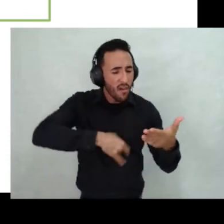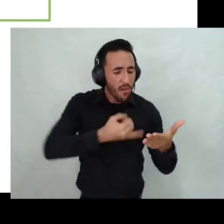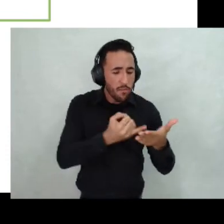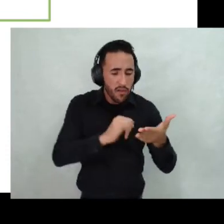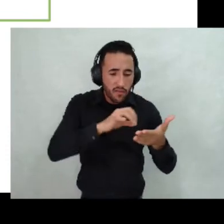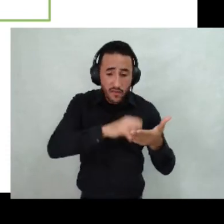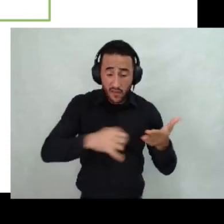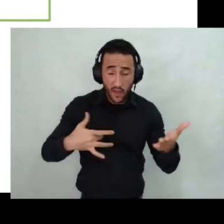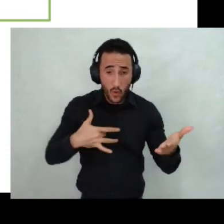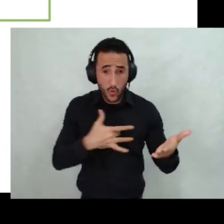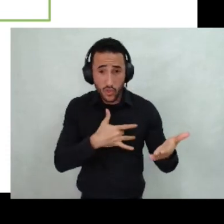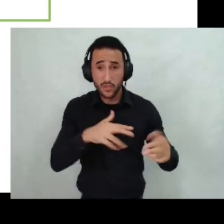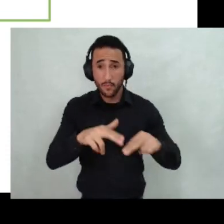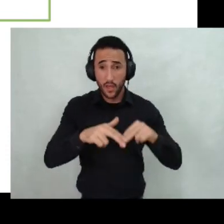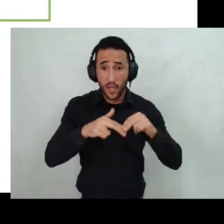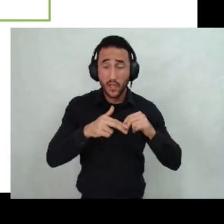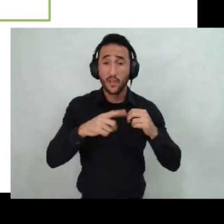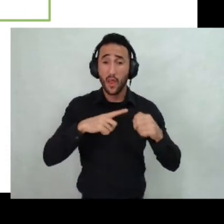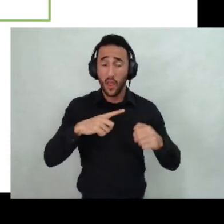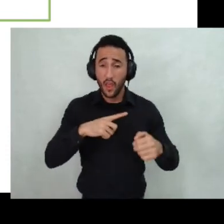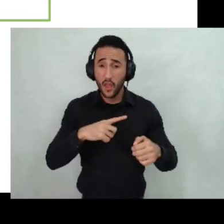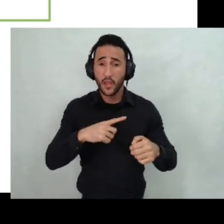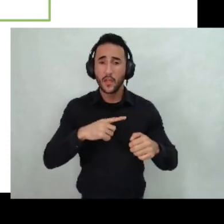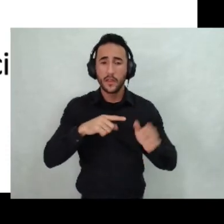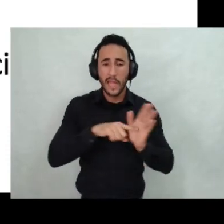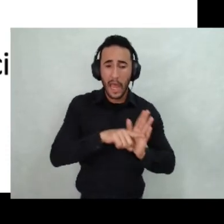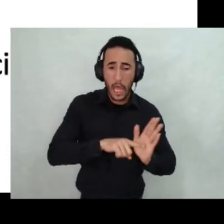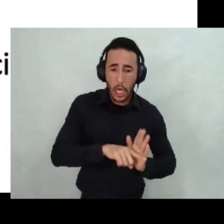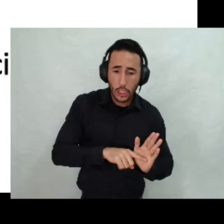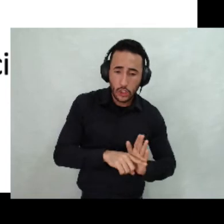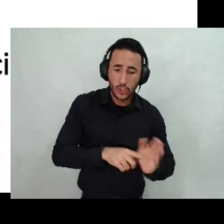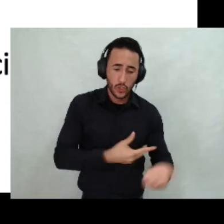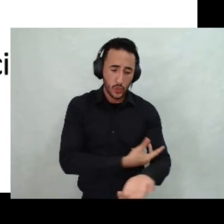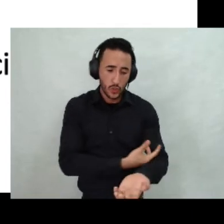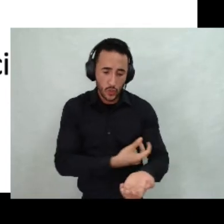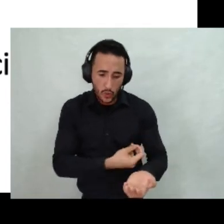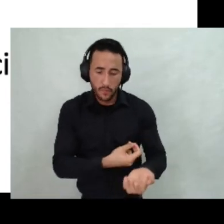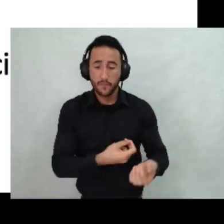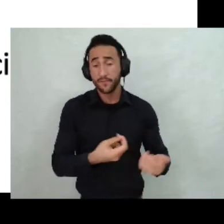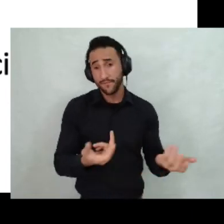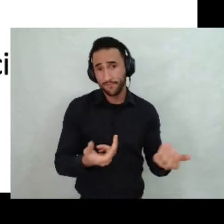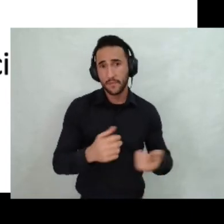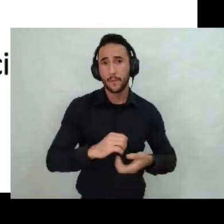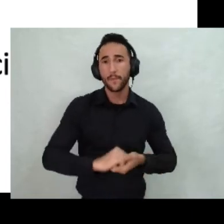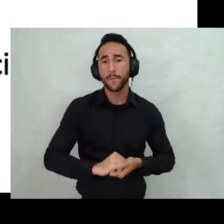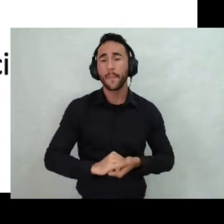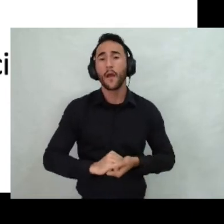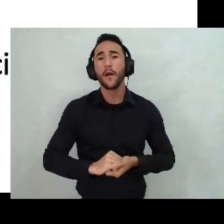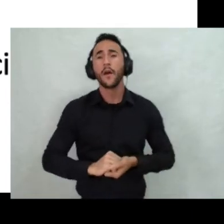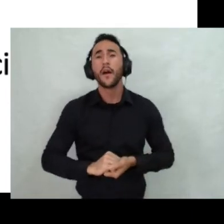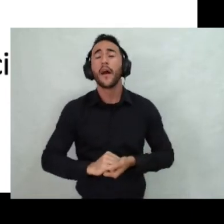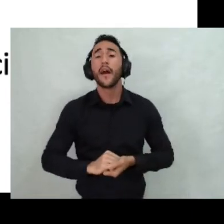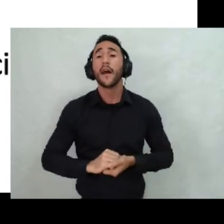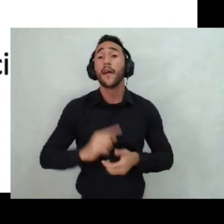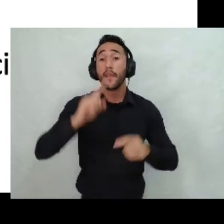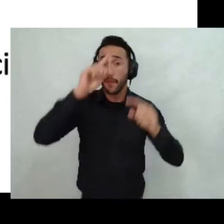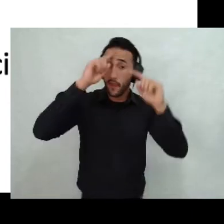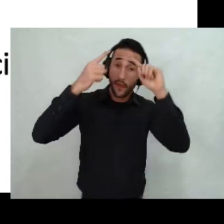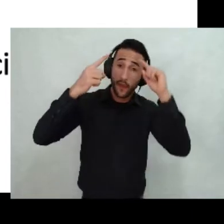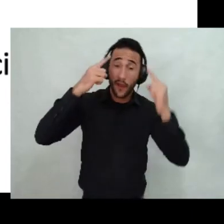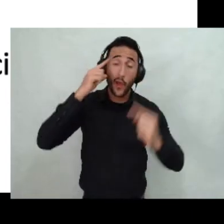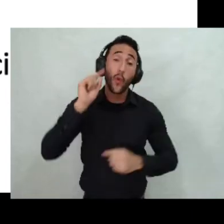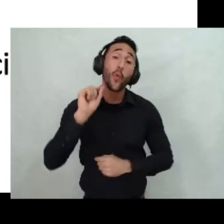testes sorológicos, né? Muitas vezes de forma, inclusive, combinadas. A ideia é que, a partir de uma produção